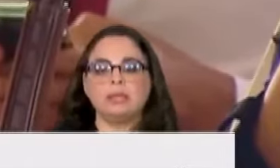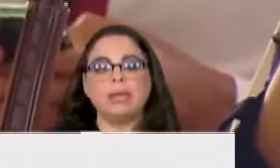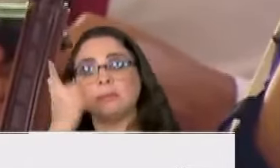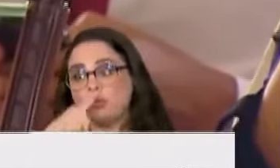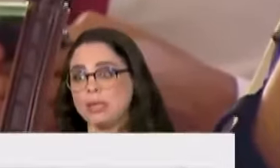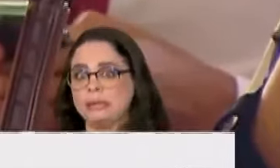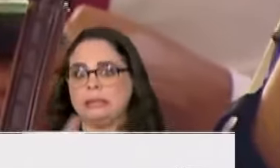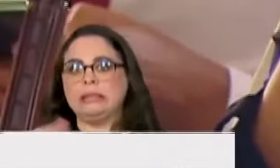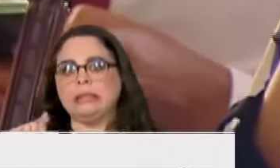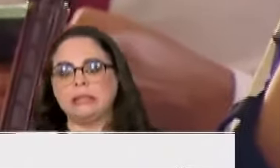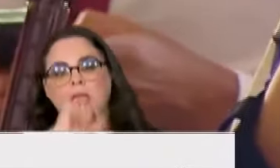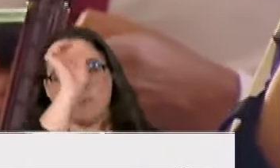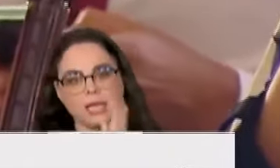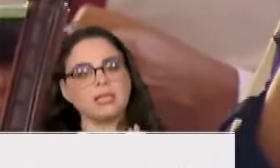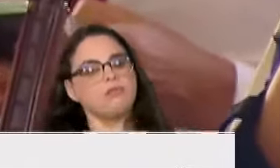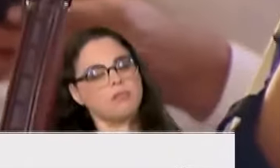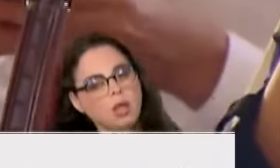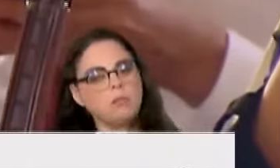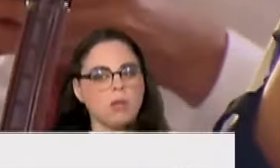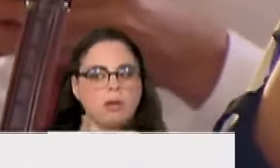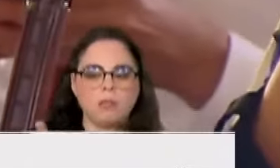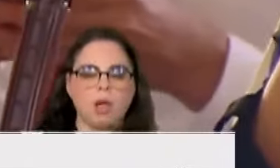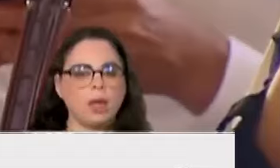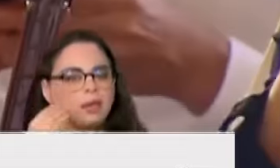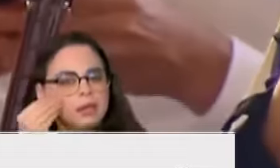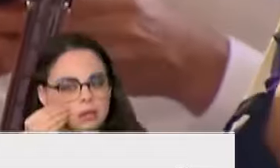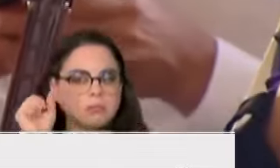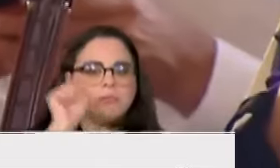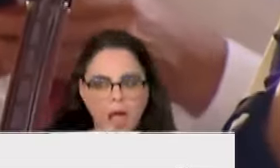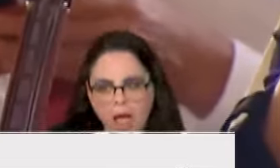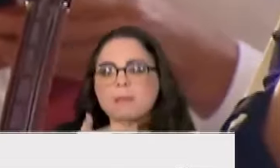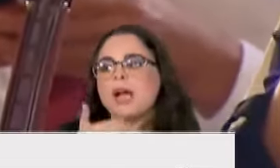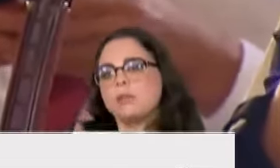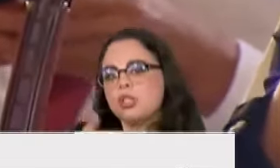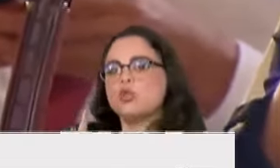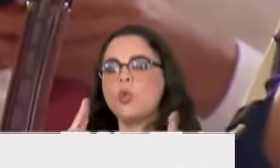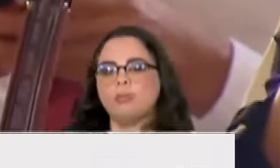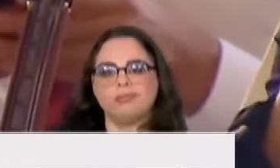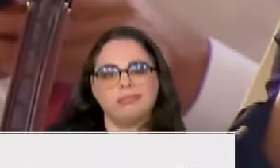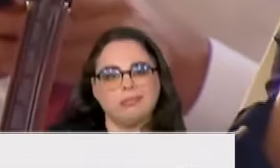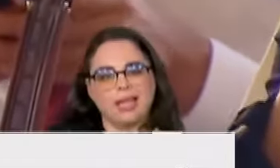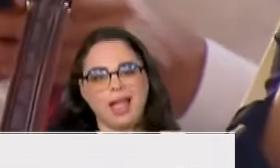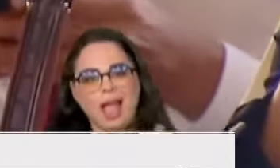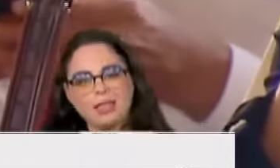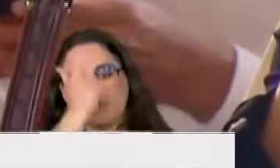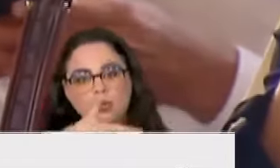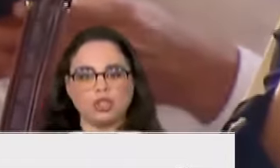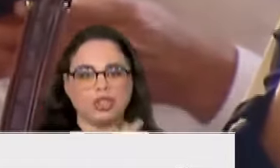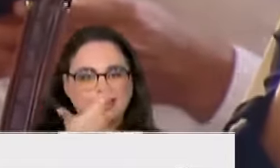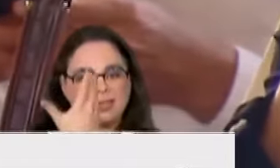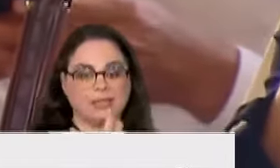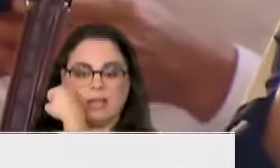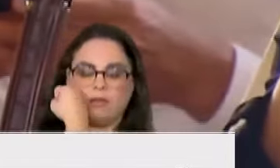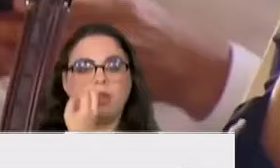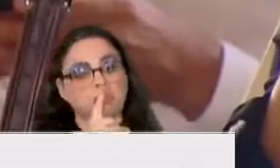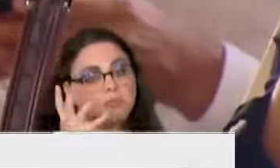saída. O Brasil está conversando e trabalhando numa tentativa de um cessar-fogo, como foi feito em Gaza, ao menos para retirada das pessoas, ou isso pode